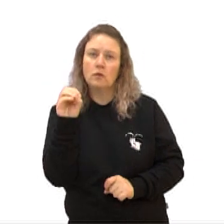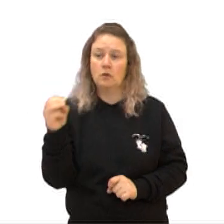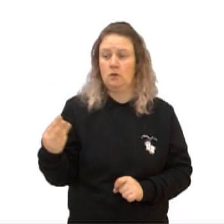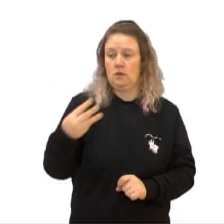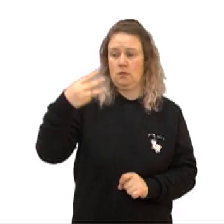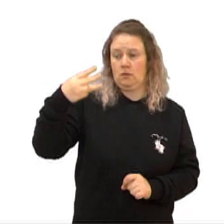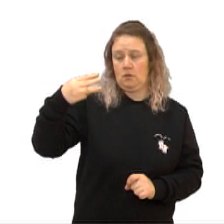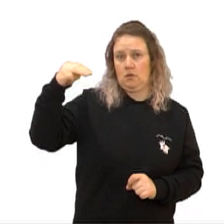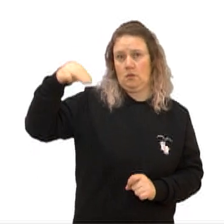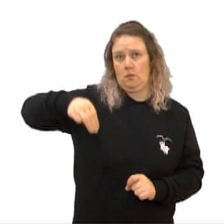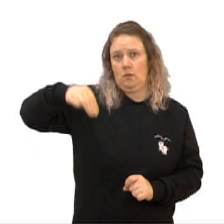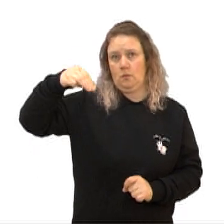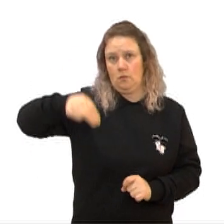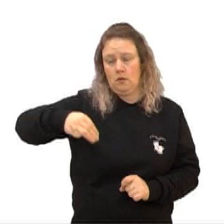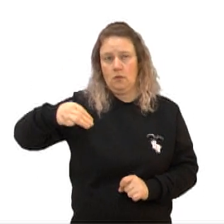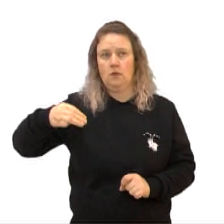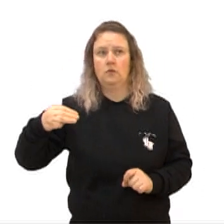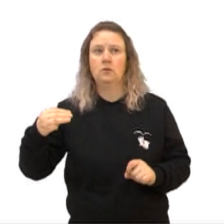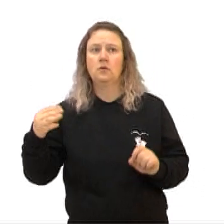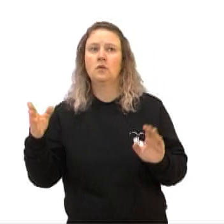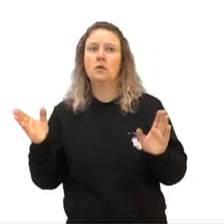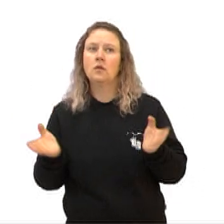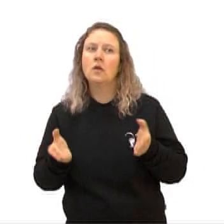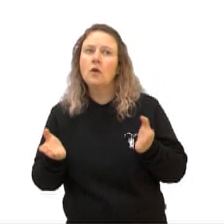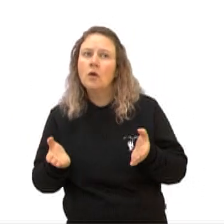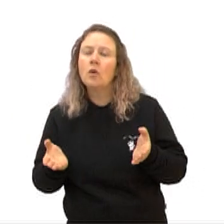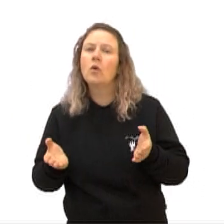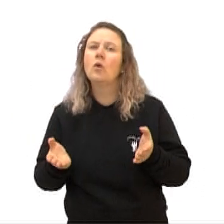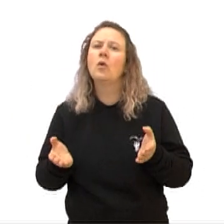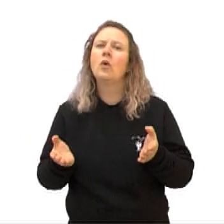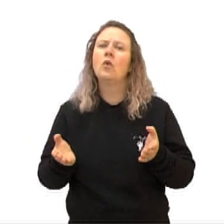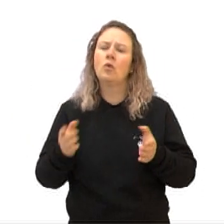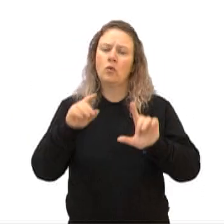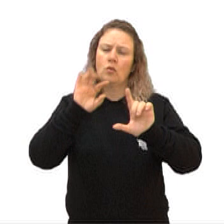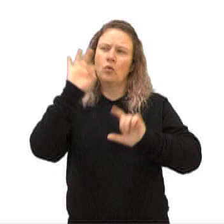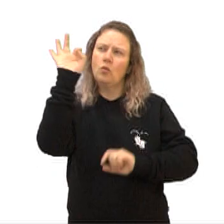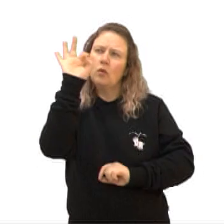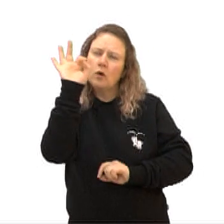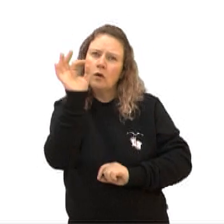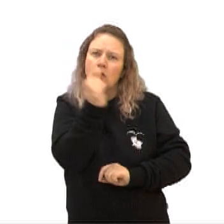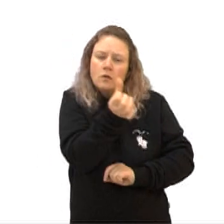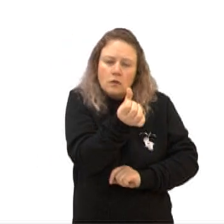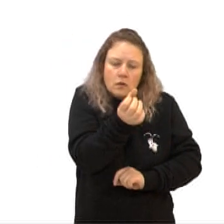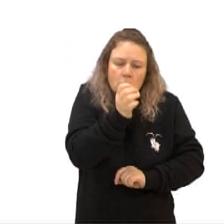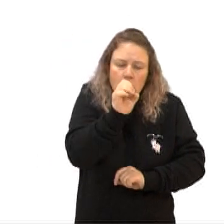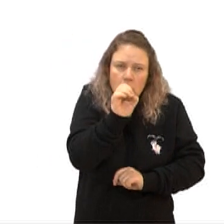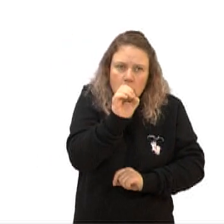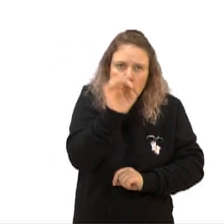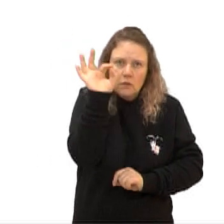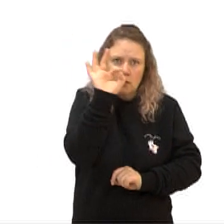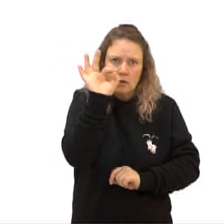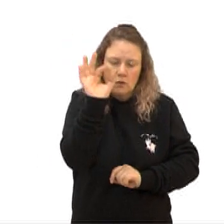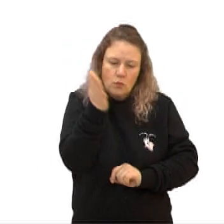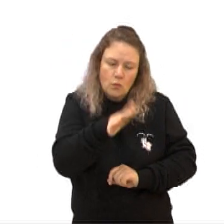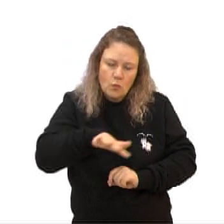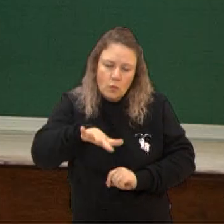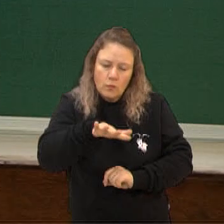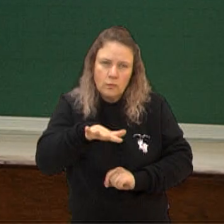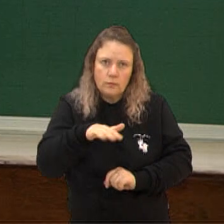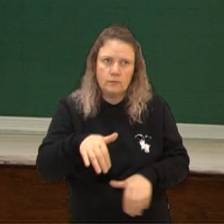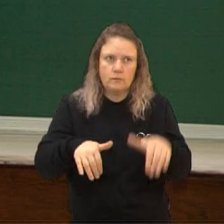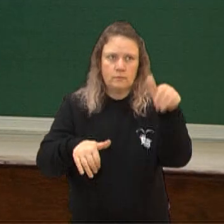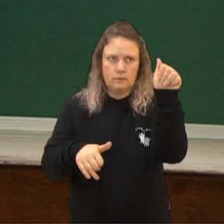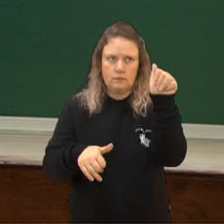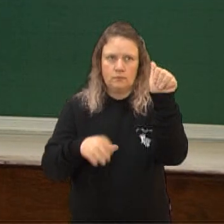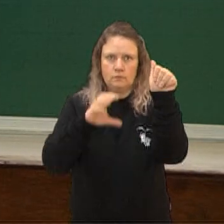aresta lateral, de 4 metros, forma um ângulo de 60 graus com o plano da base? Alternativa A,